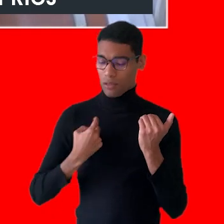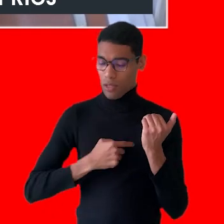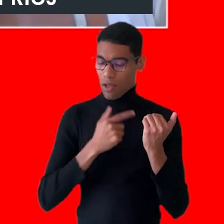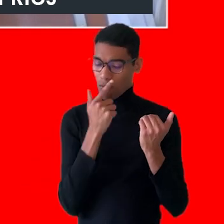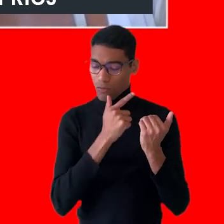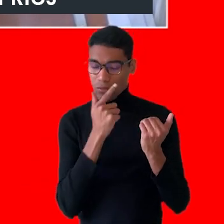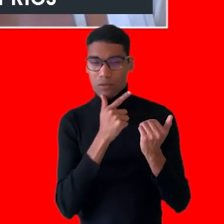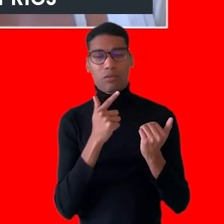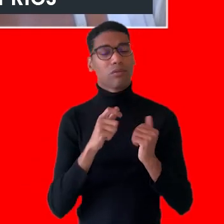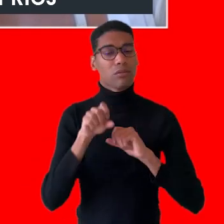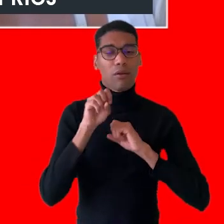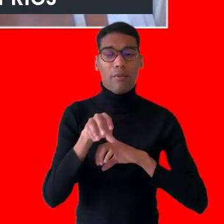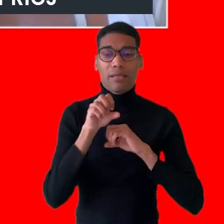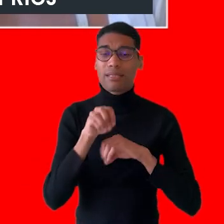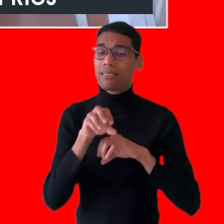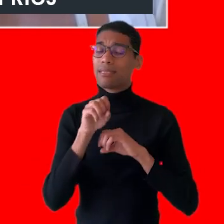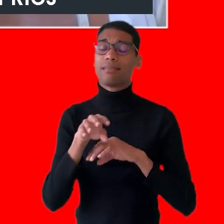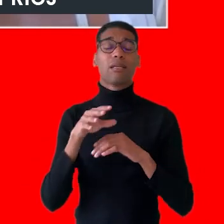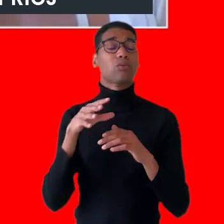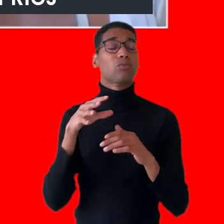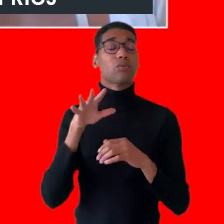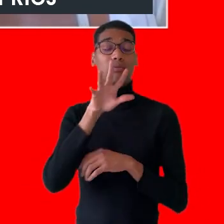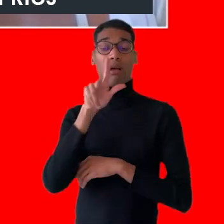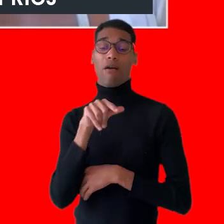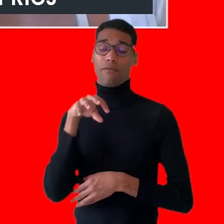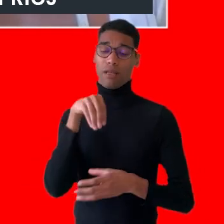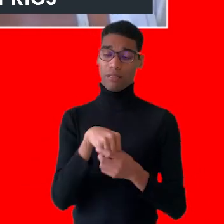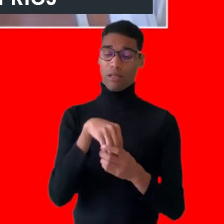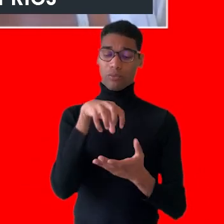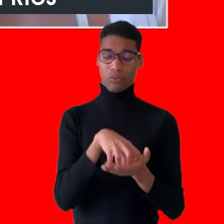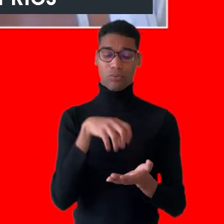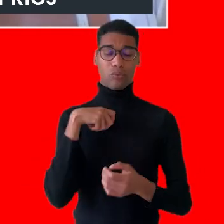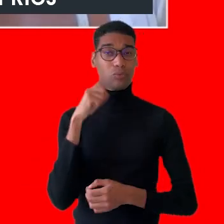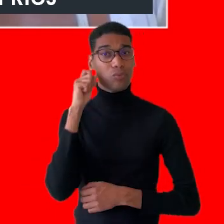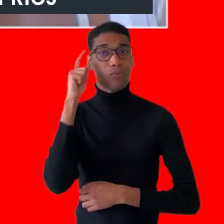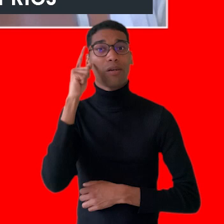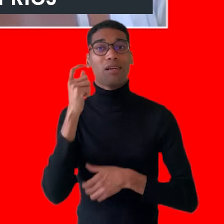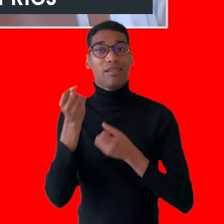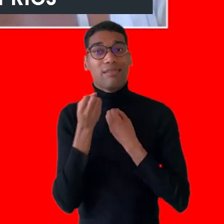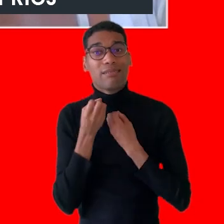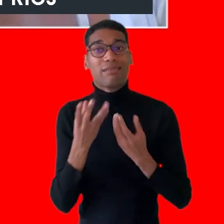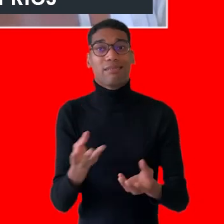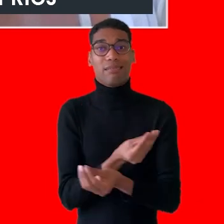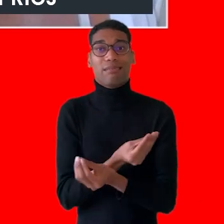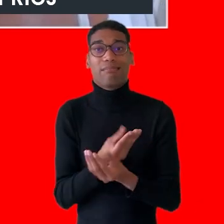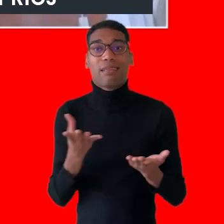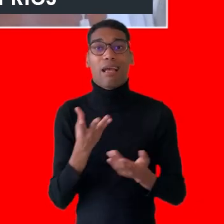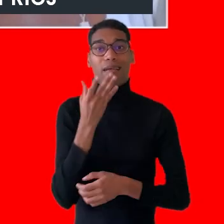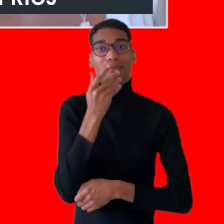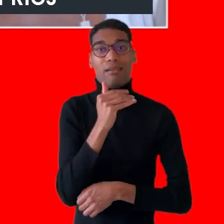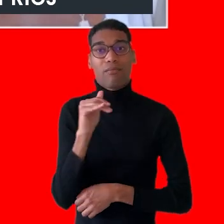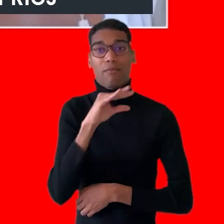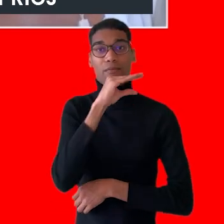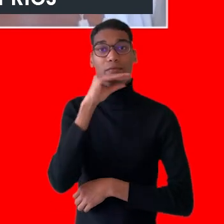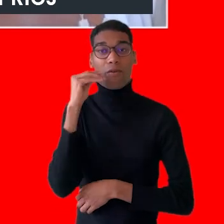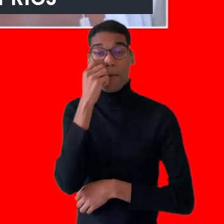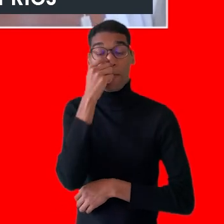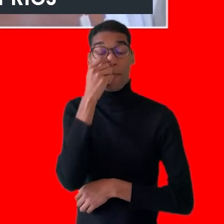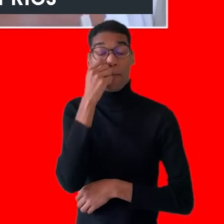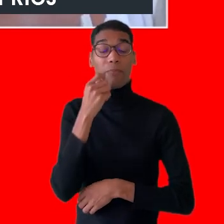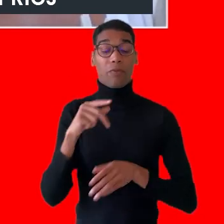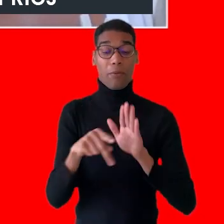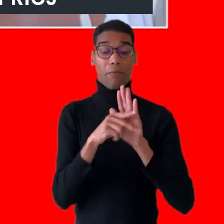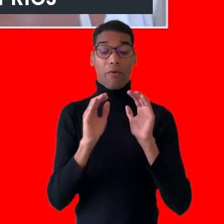o ensino da África no nosso centro cultural, né? Elevar as informações para as crianças, para os